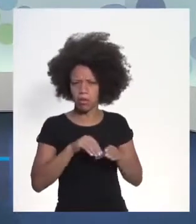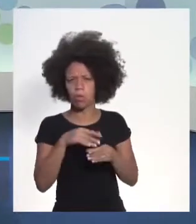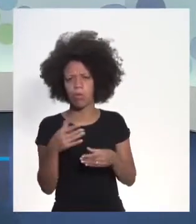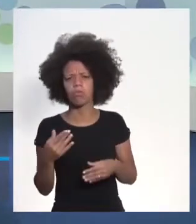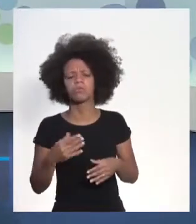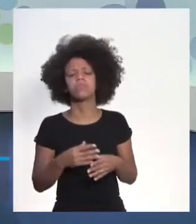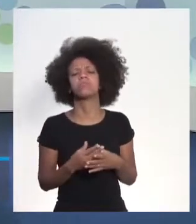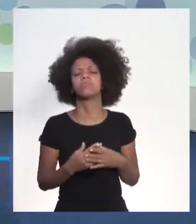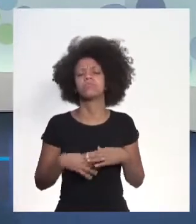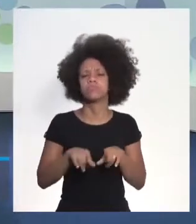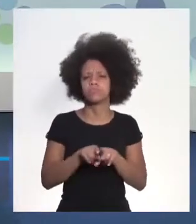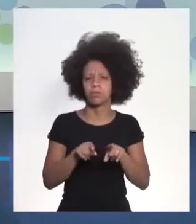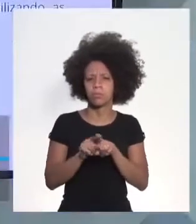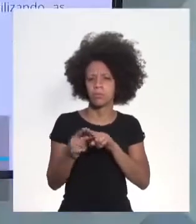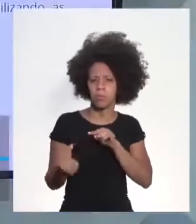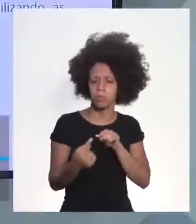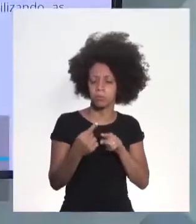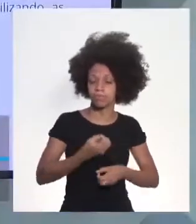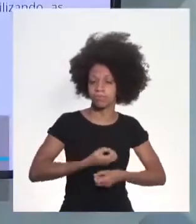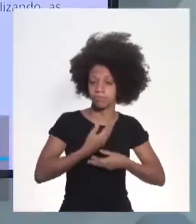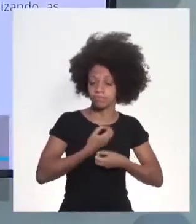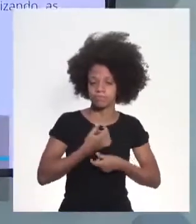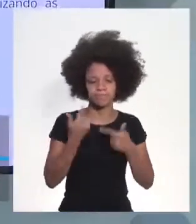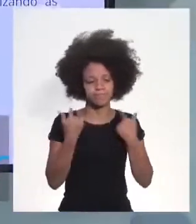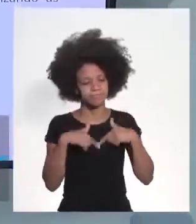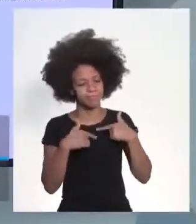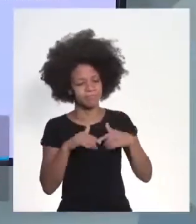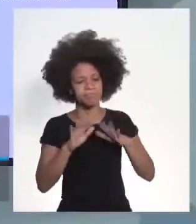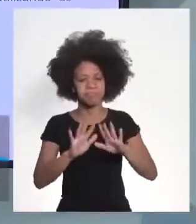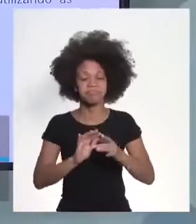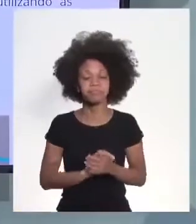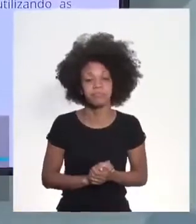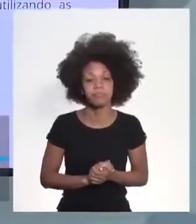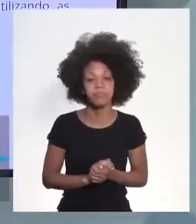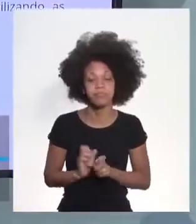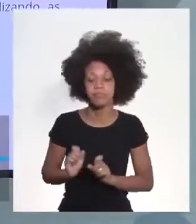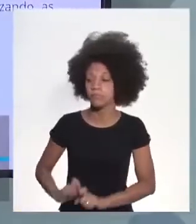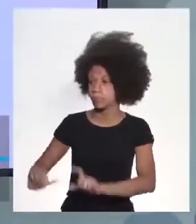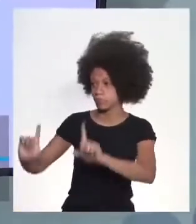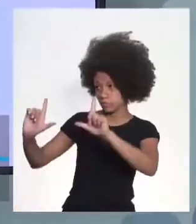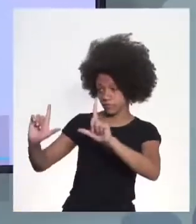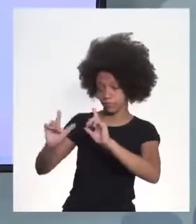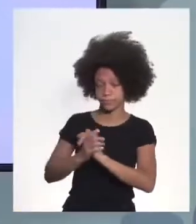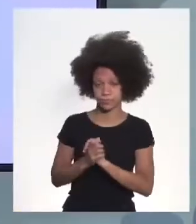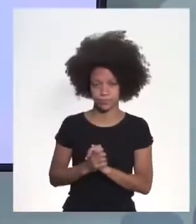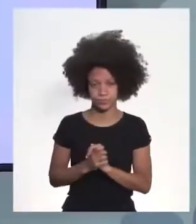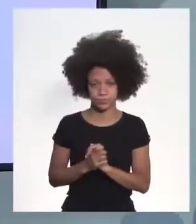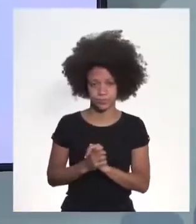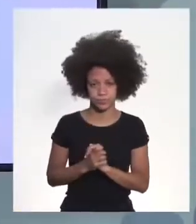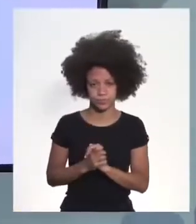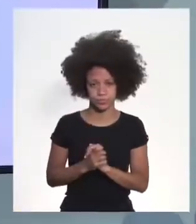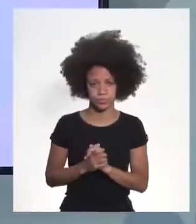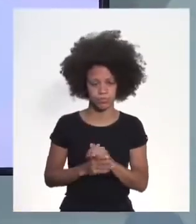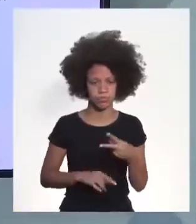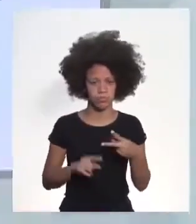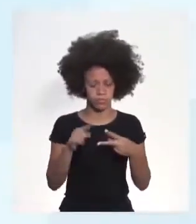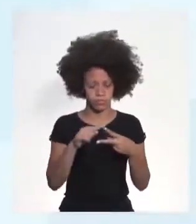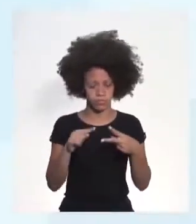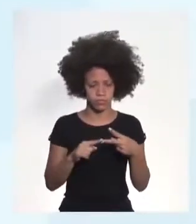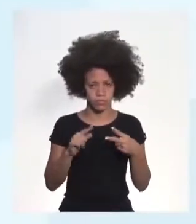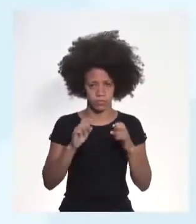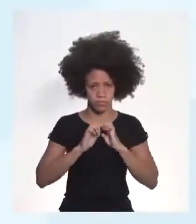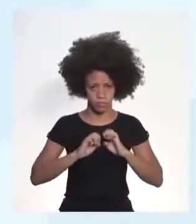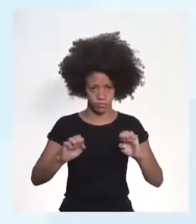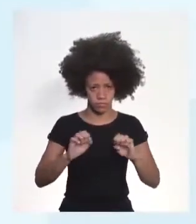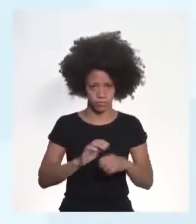poesia vamos fazer o seguinte ó vou colocar na tela agora as duas expressões aí tá